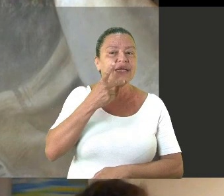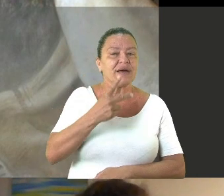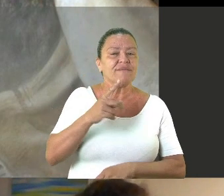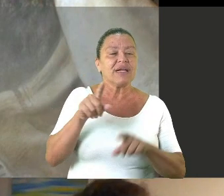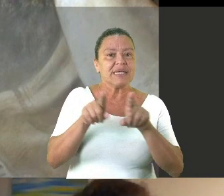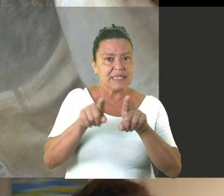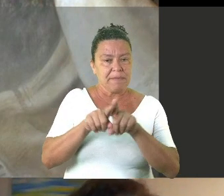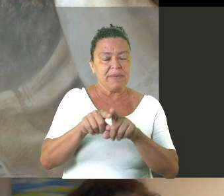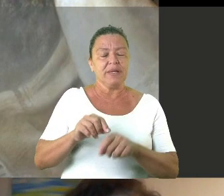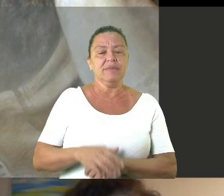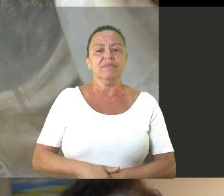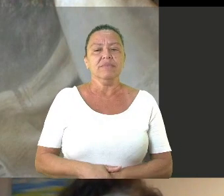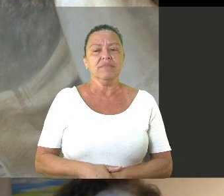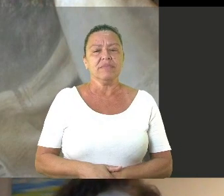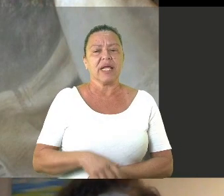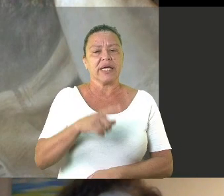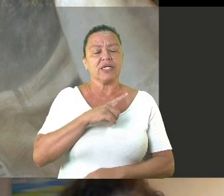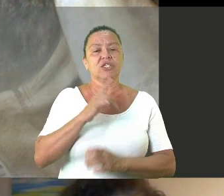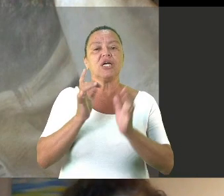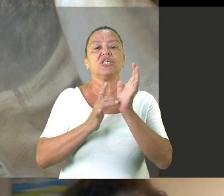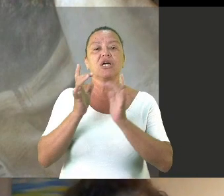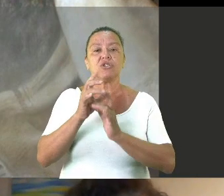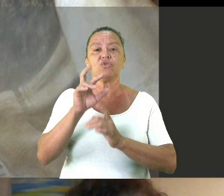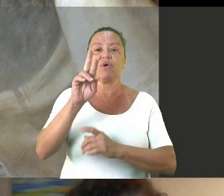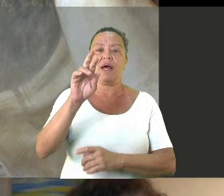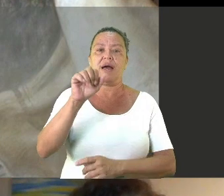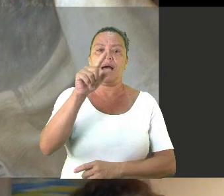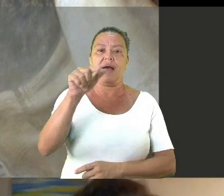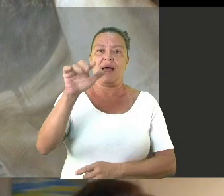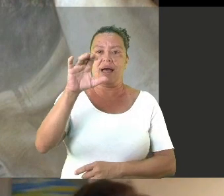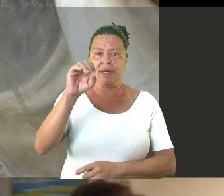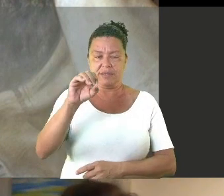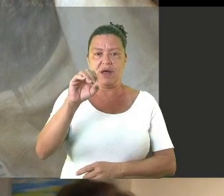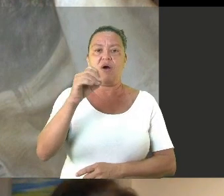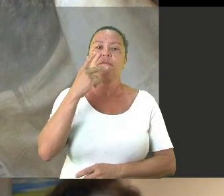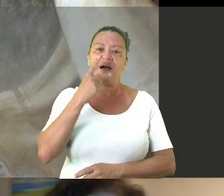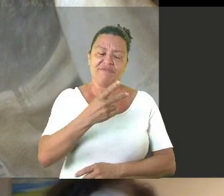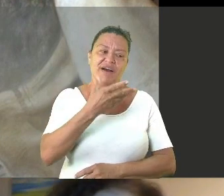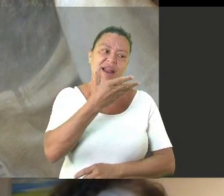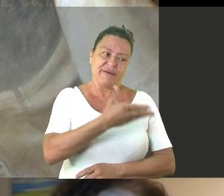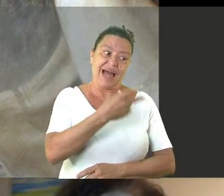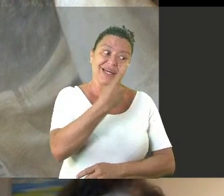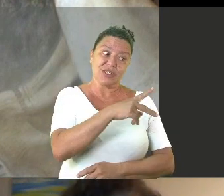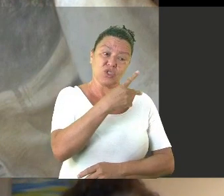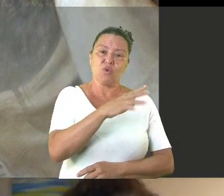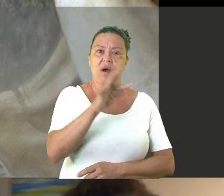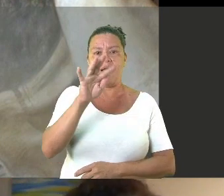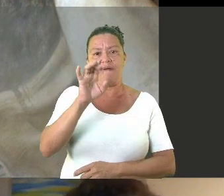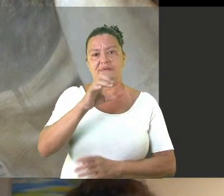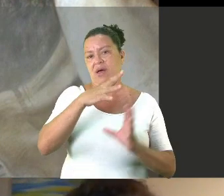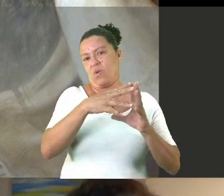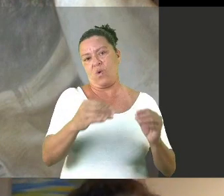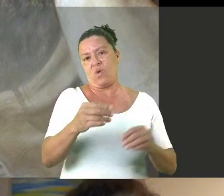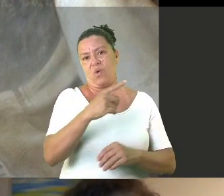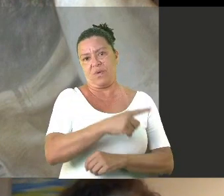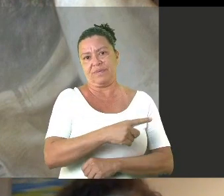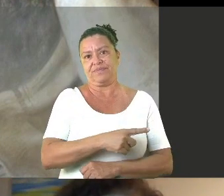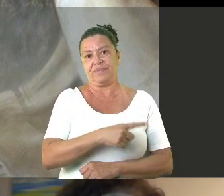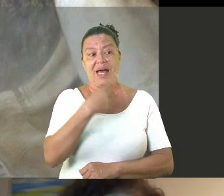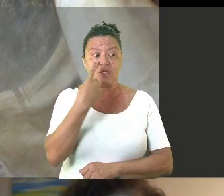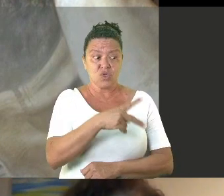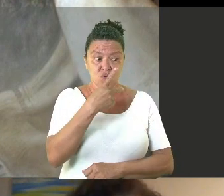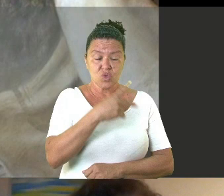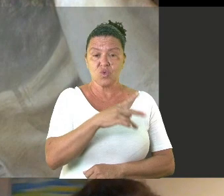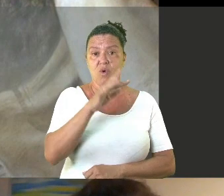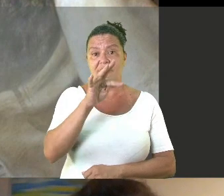que tinha Jesus razão para dizer à mulher: a tua fé te curou, a tua